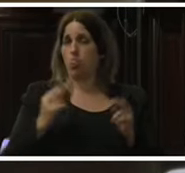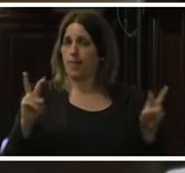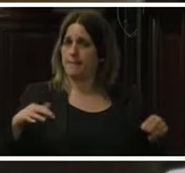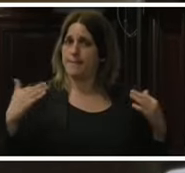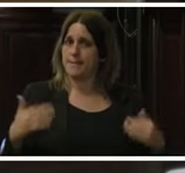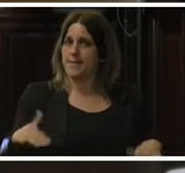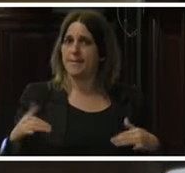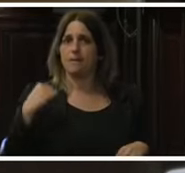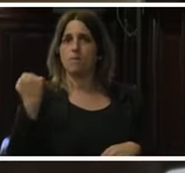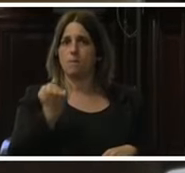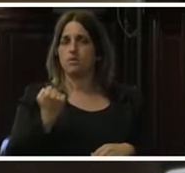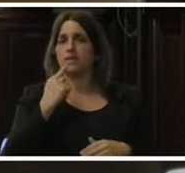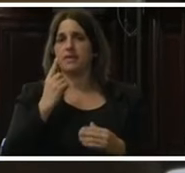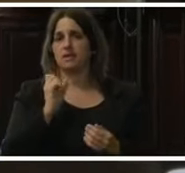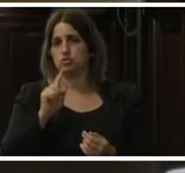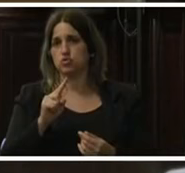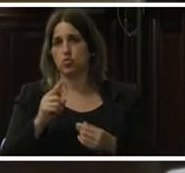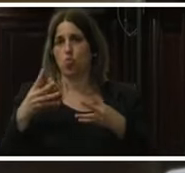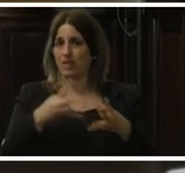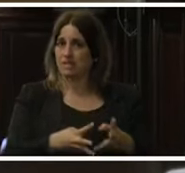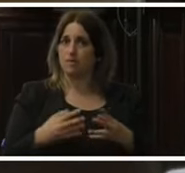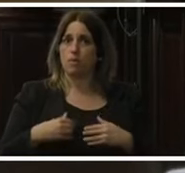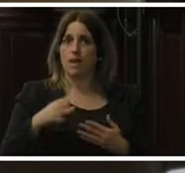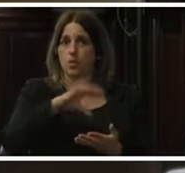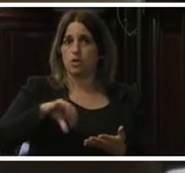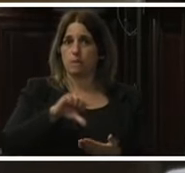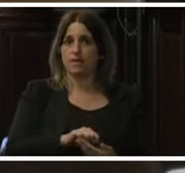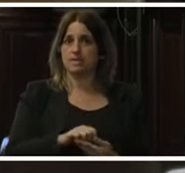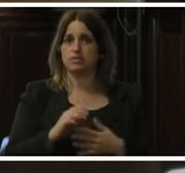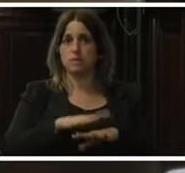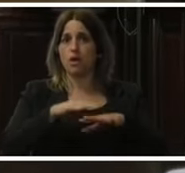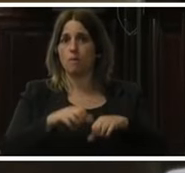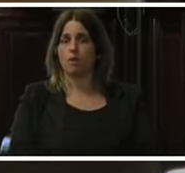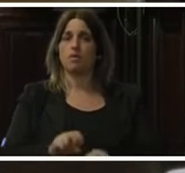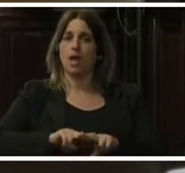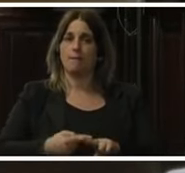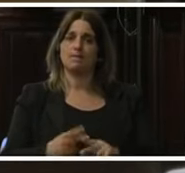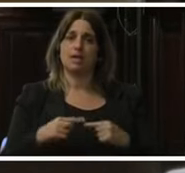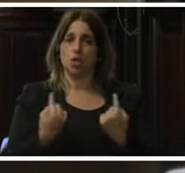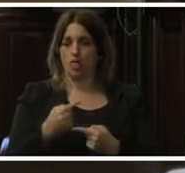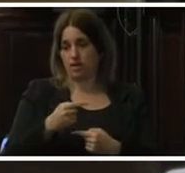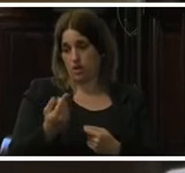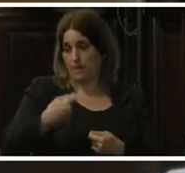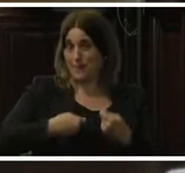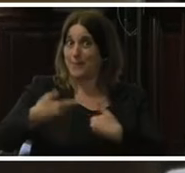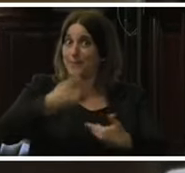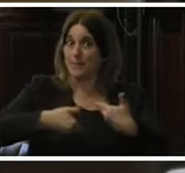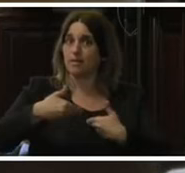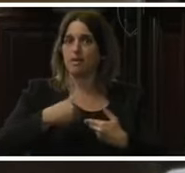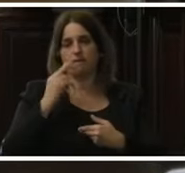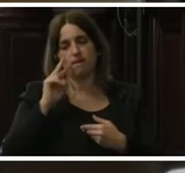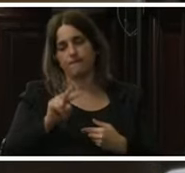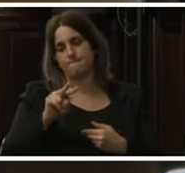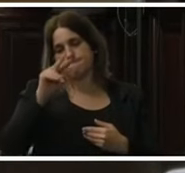do meu país e me comprometer a repassar todas as demandas foram apresentadas e também as perguntas para que a gente